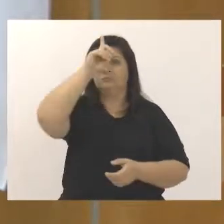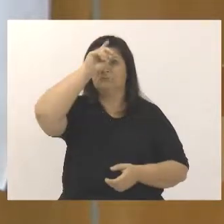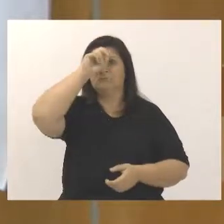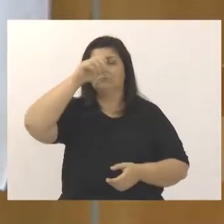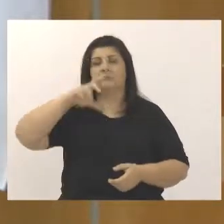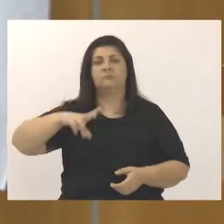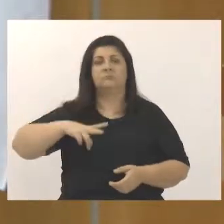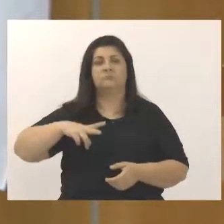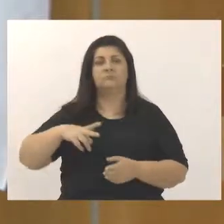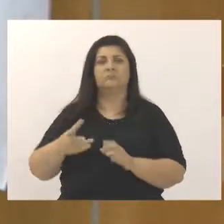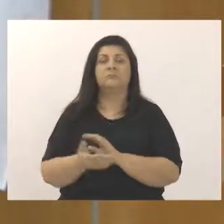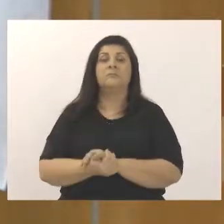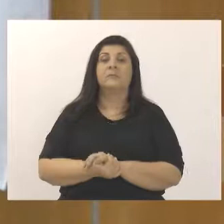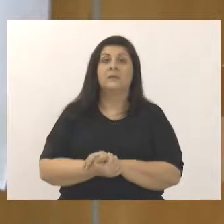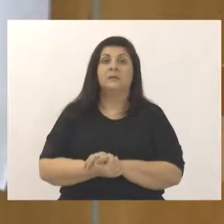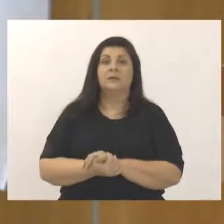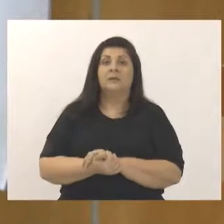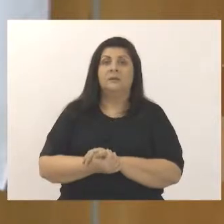particulares, com